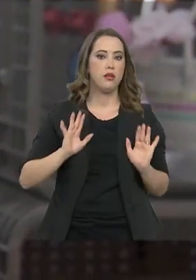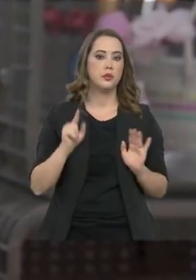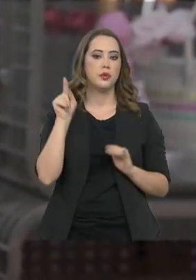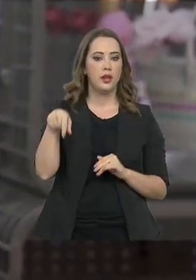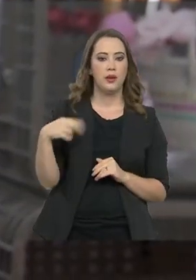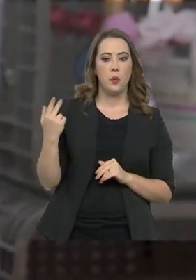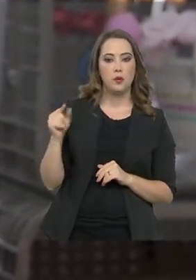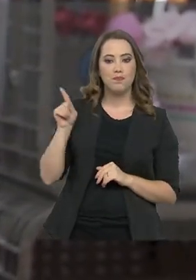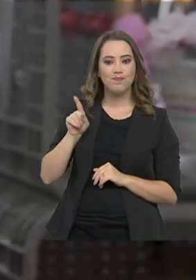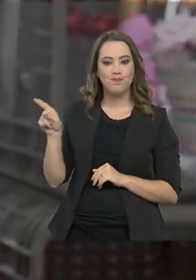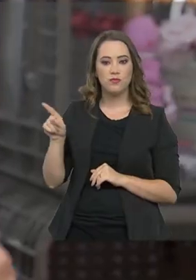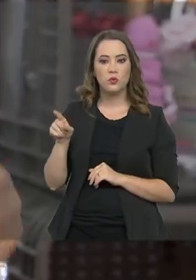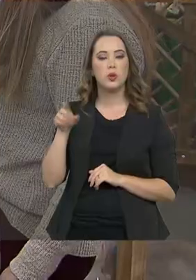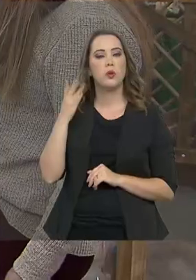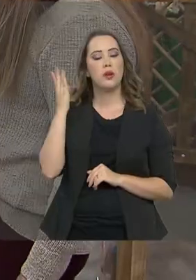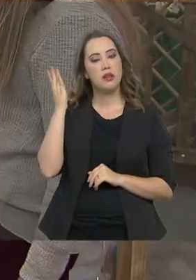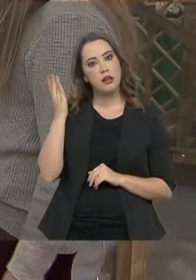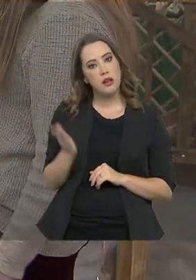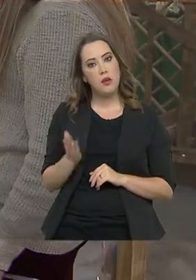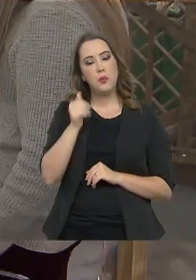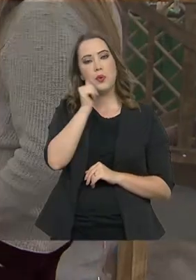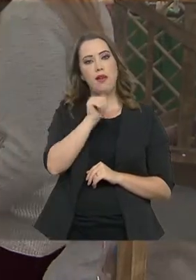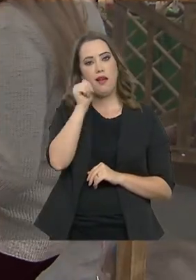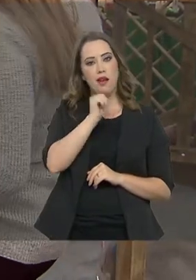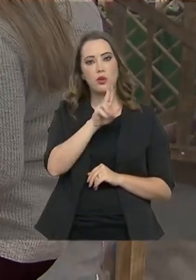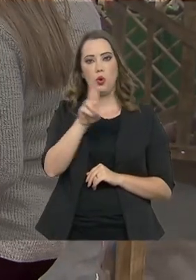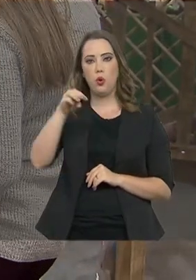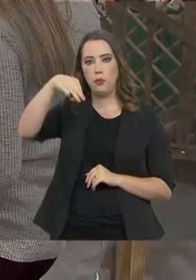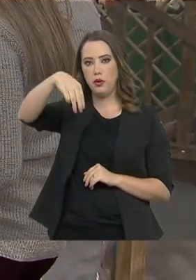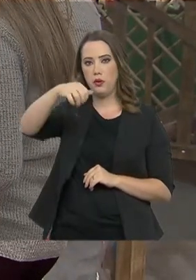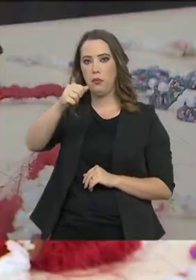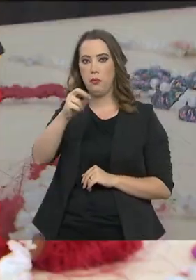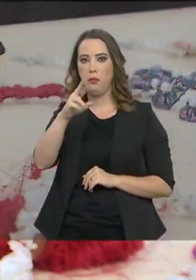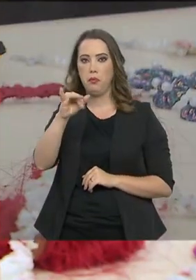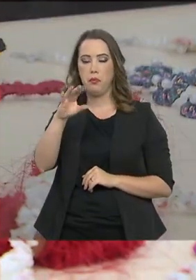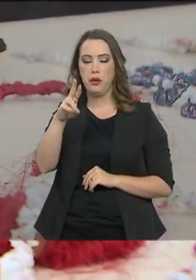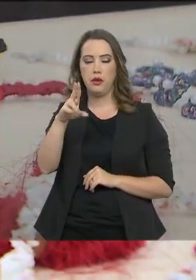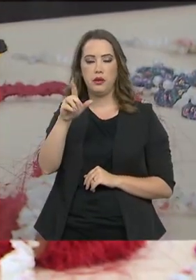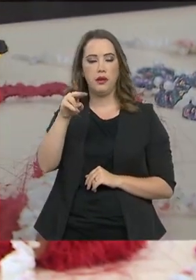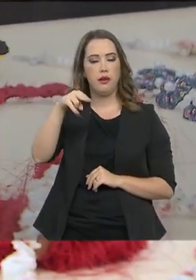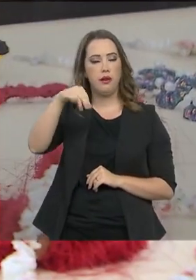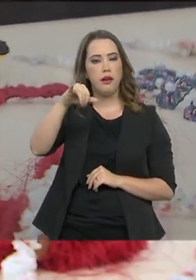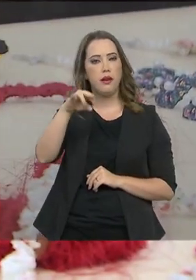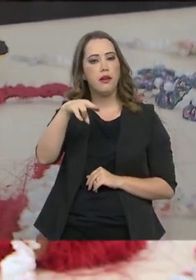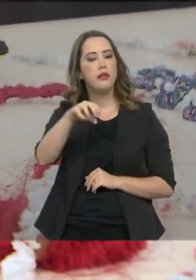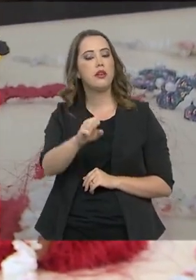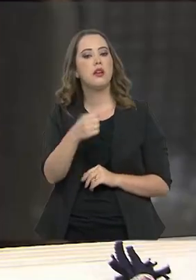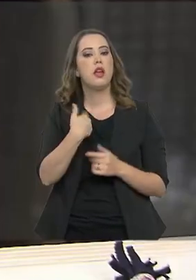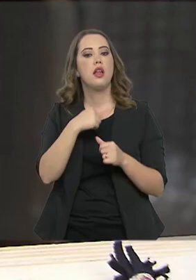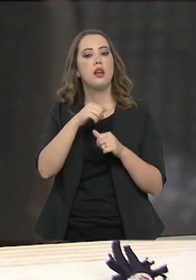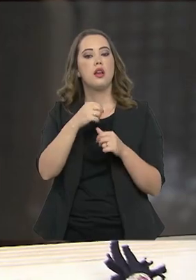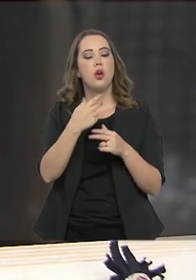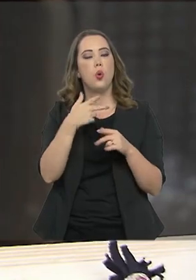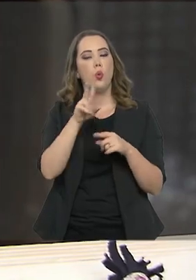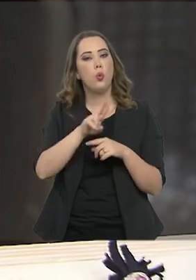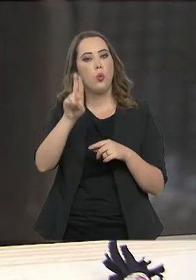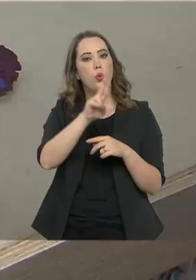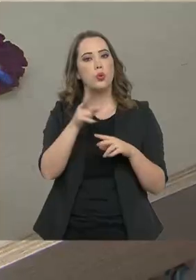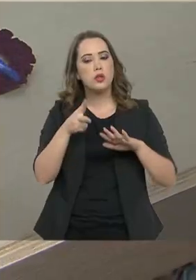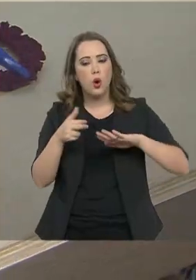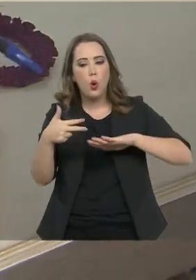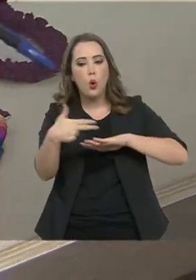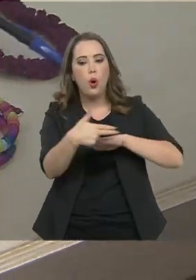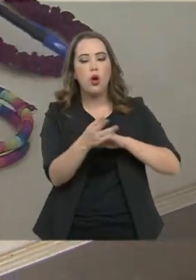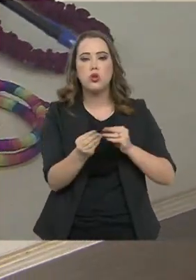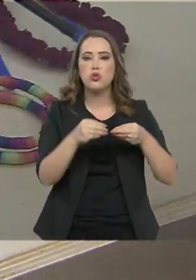caso, por exemplo, de Marilene. Ela é empreendedora individual. A artesã recicla retalhos. Em suas mãos,